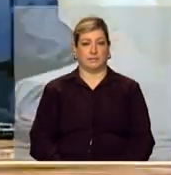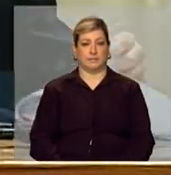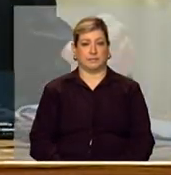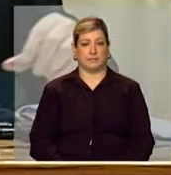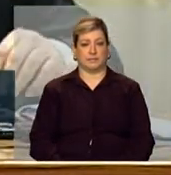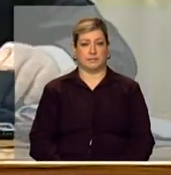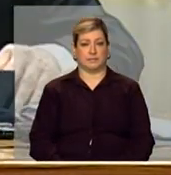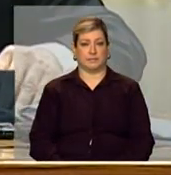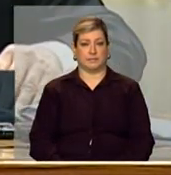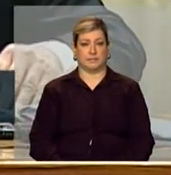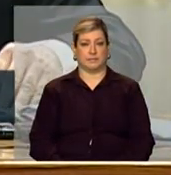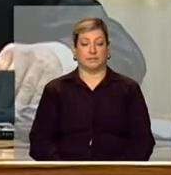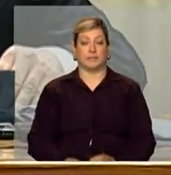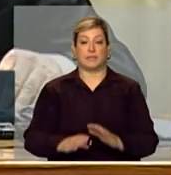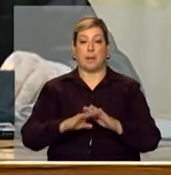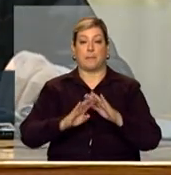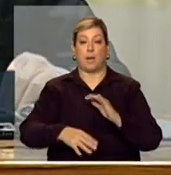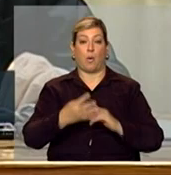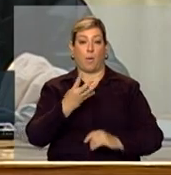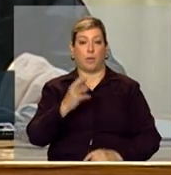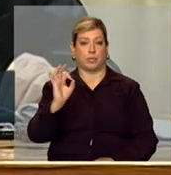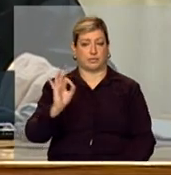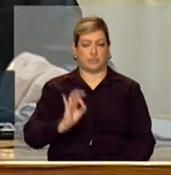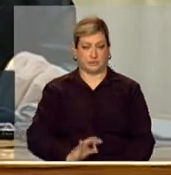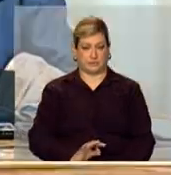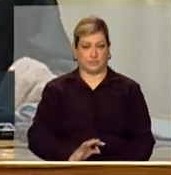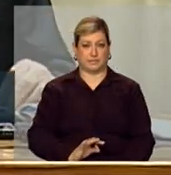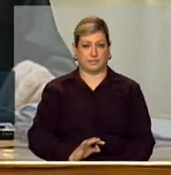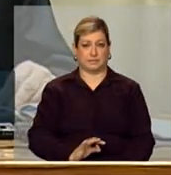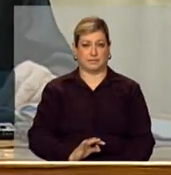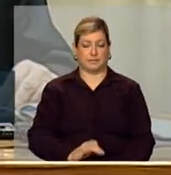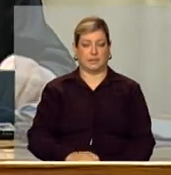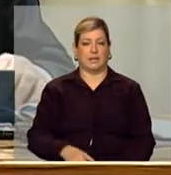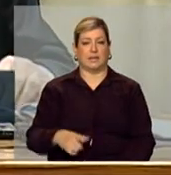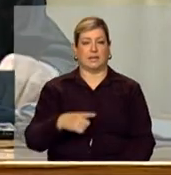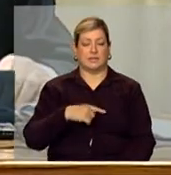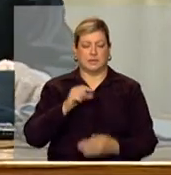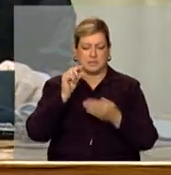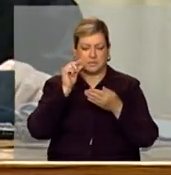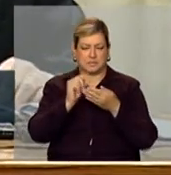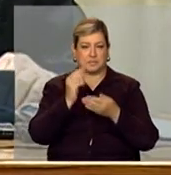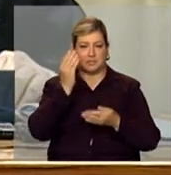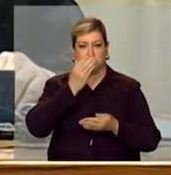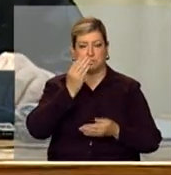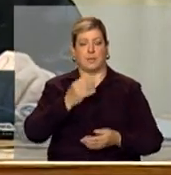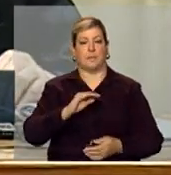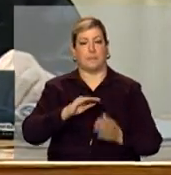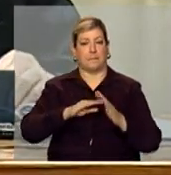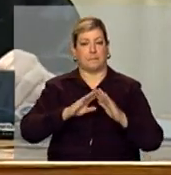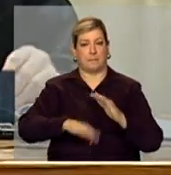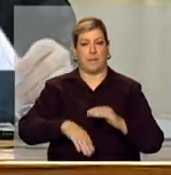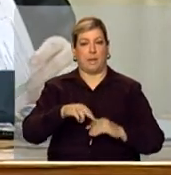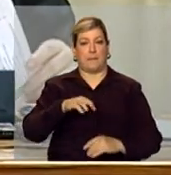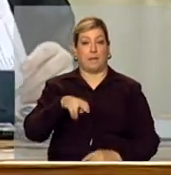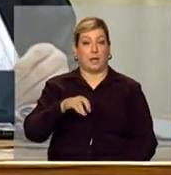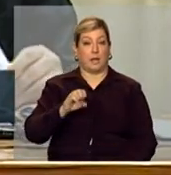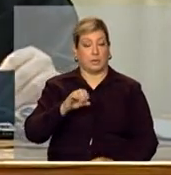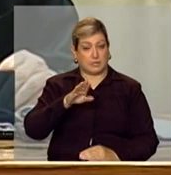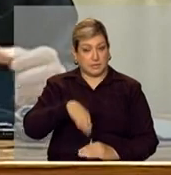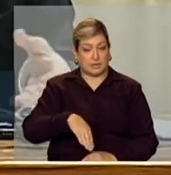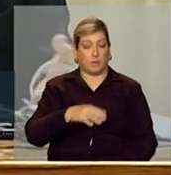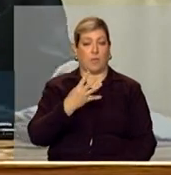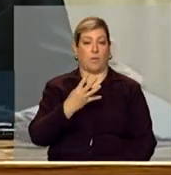Então - 4% - 4% tá letra muito pequena aqui -